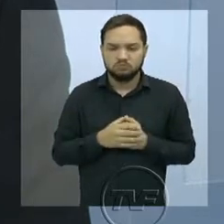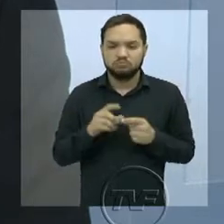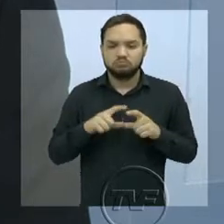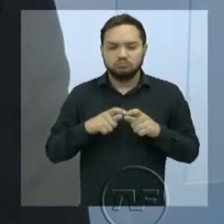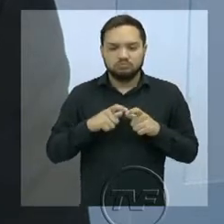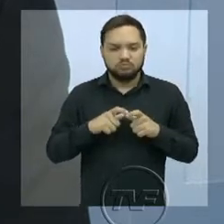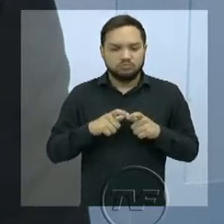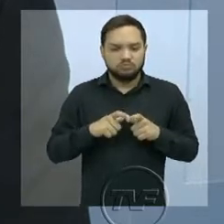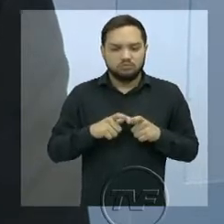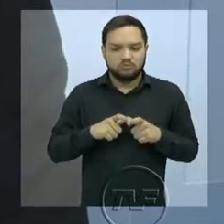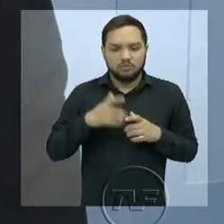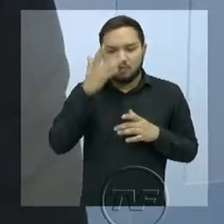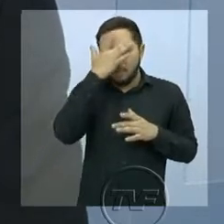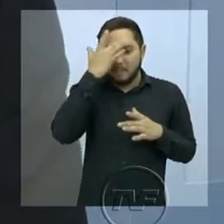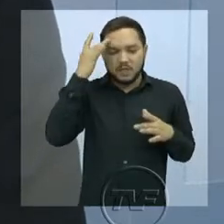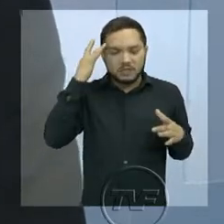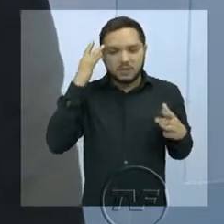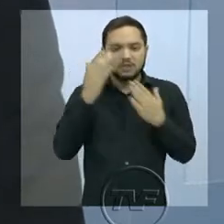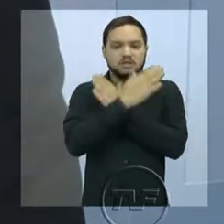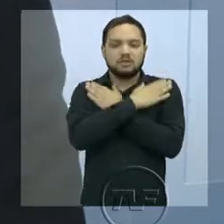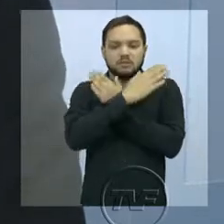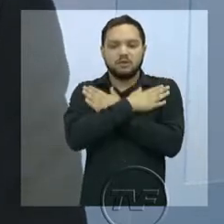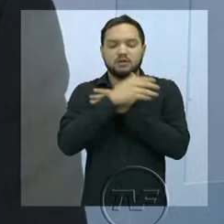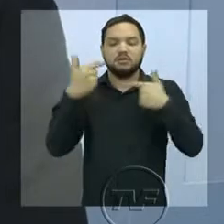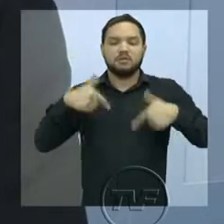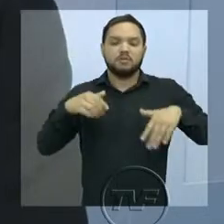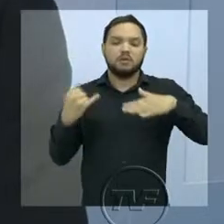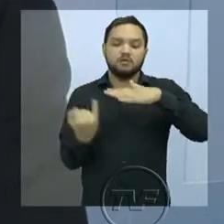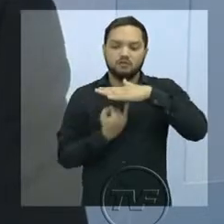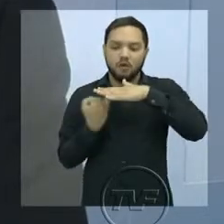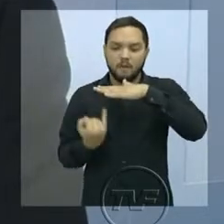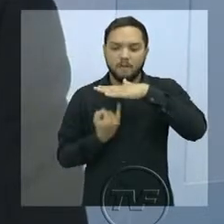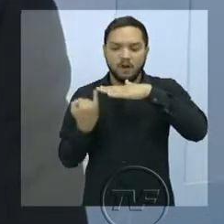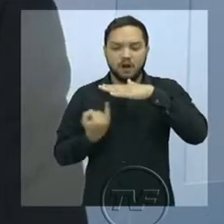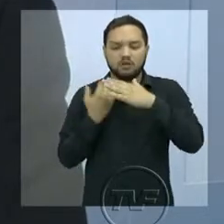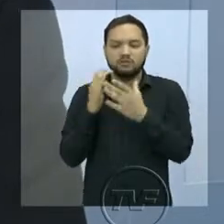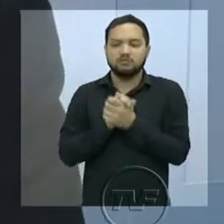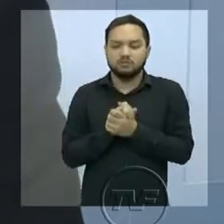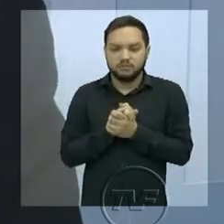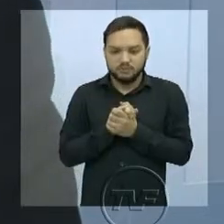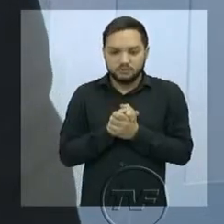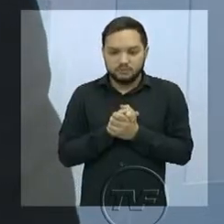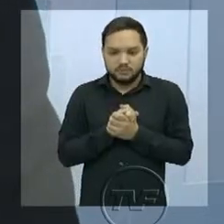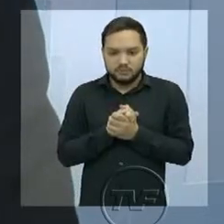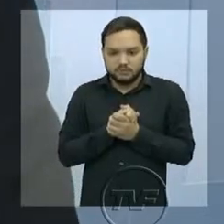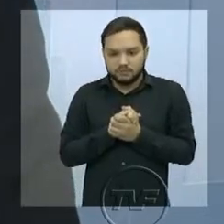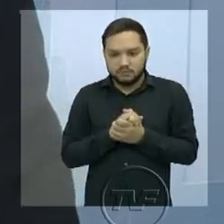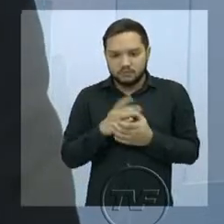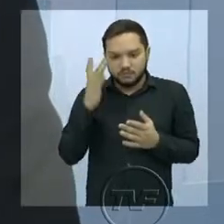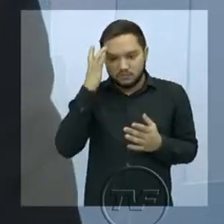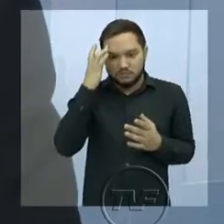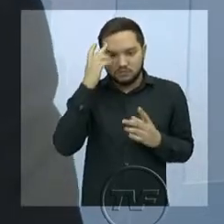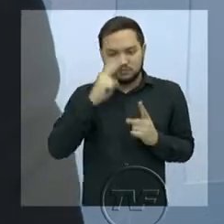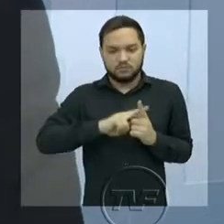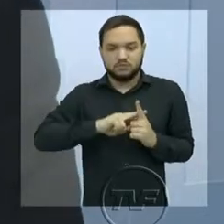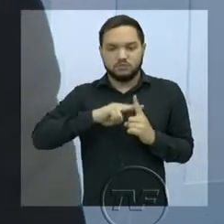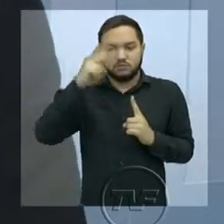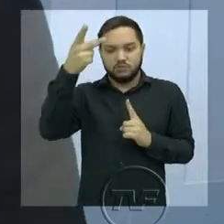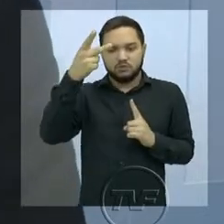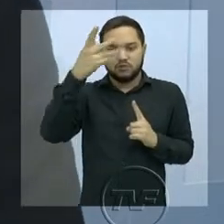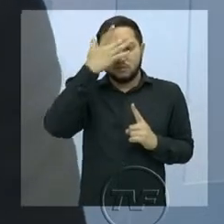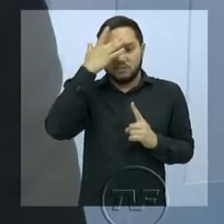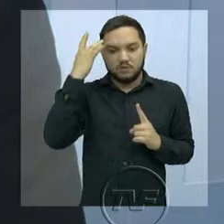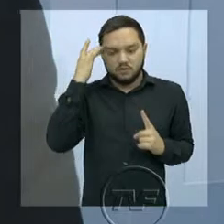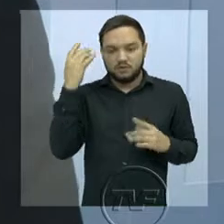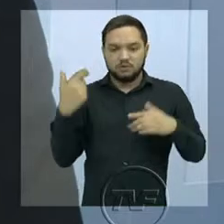multidão de pessoas na informalidade. Quando a gente fala 3 milhões de desempregados, é capaz de nós termos quase que o dobro disso na